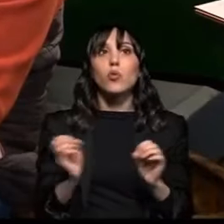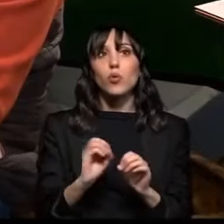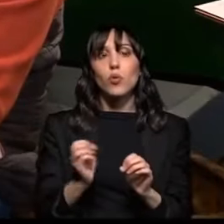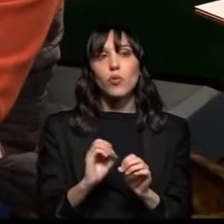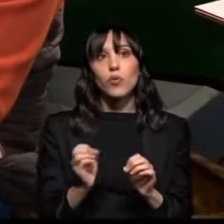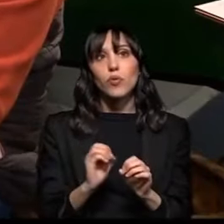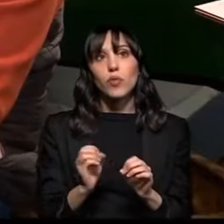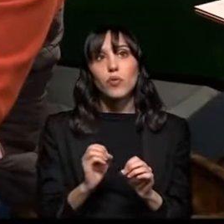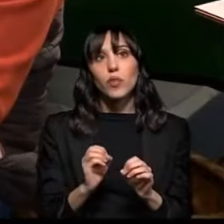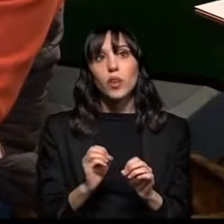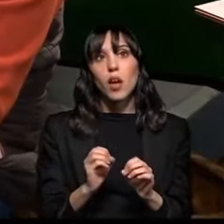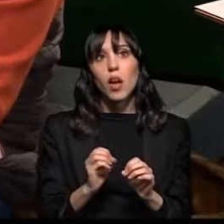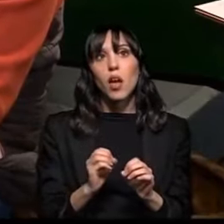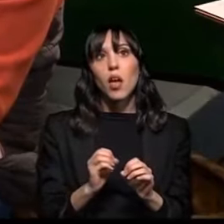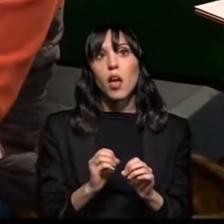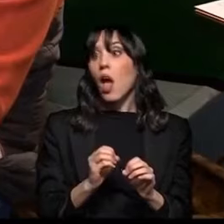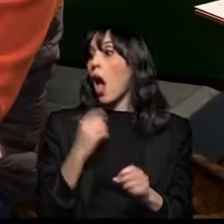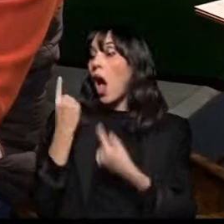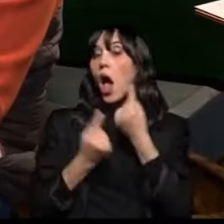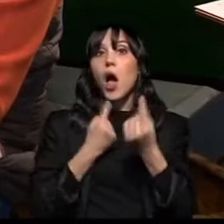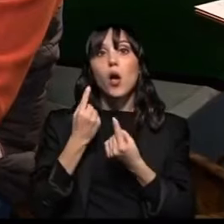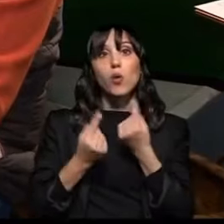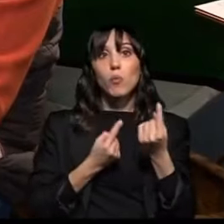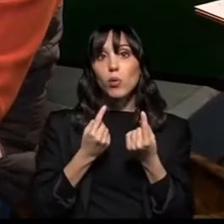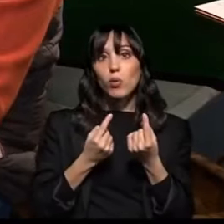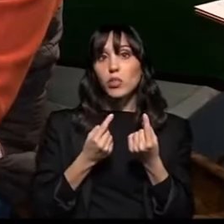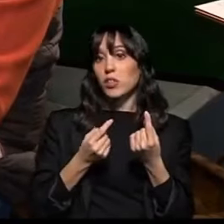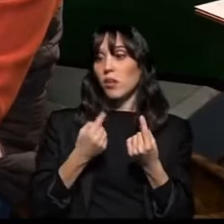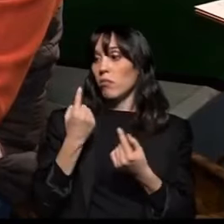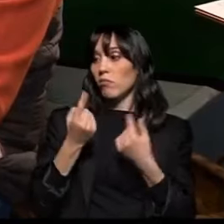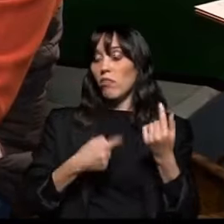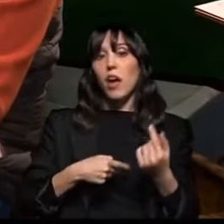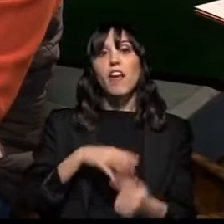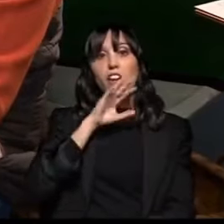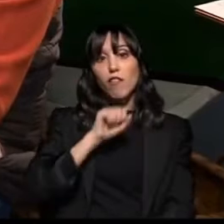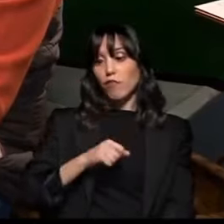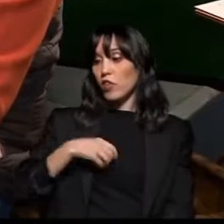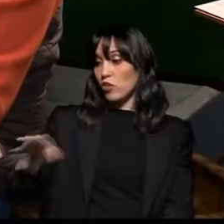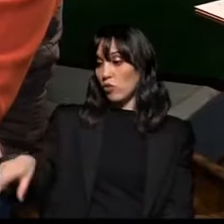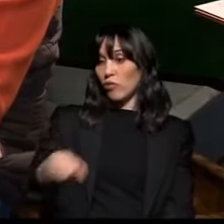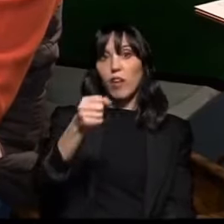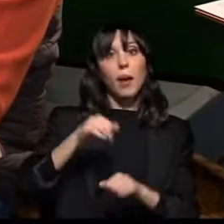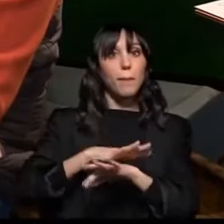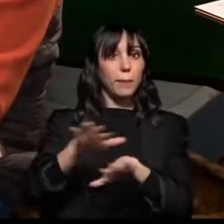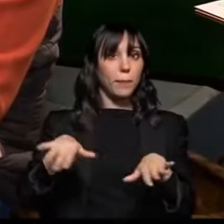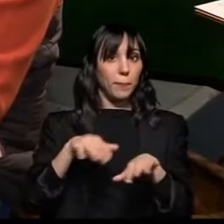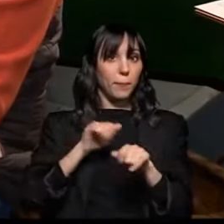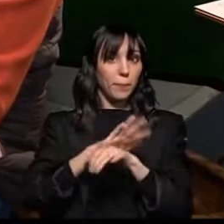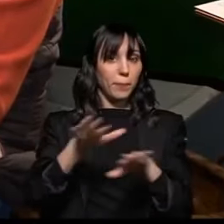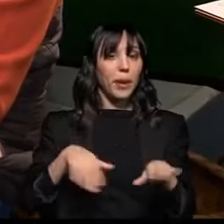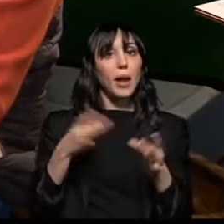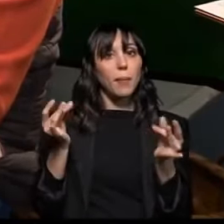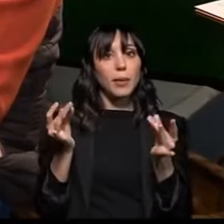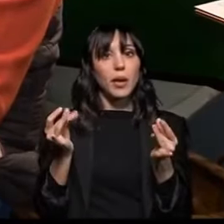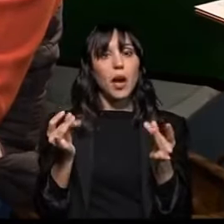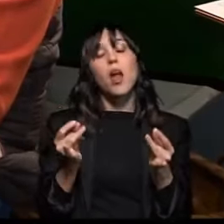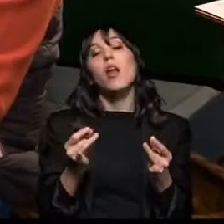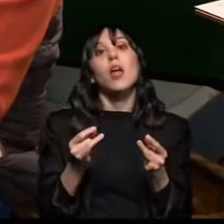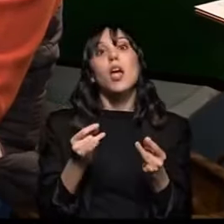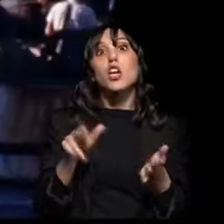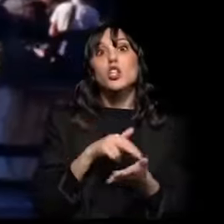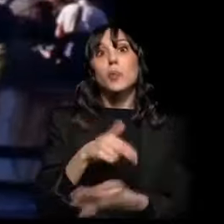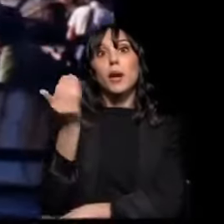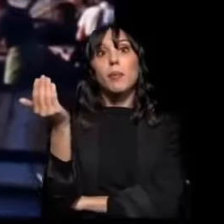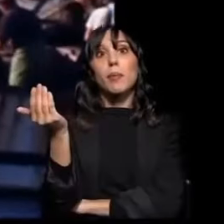coisa, pegava nos filhos pequenos, punha-os na praia a brincar. Aqueles que os tivessem, que não tivessem, iam sozinhas, à espera dos